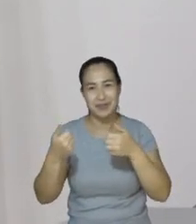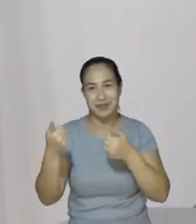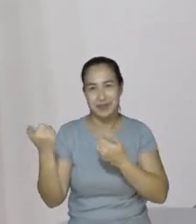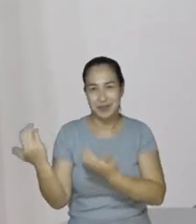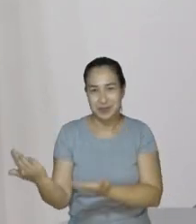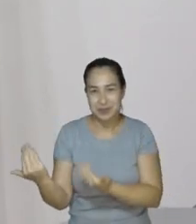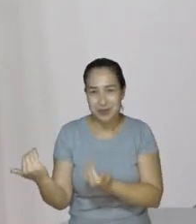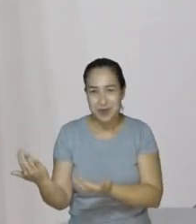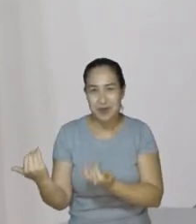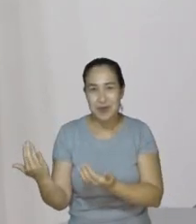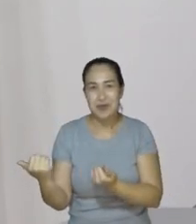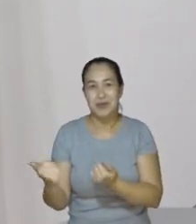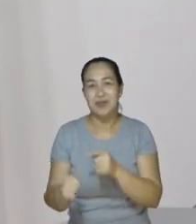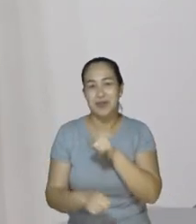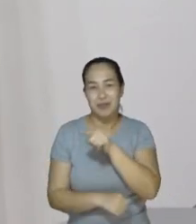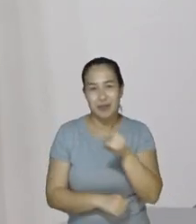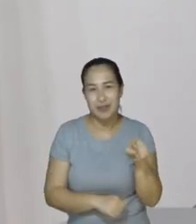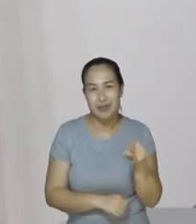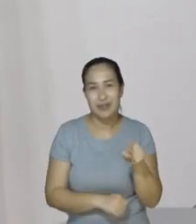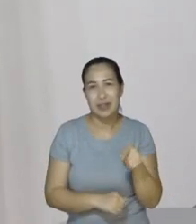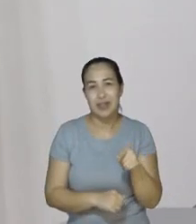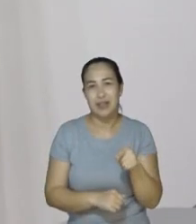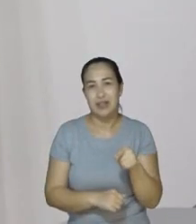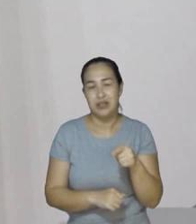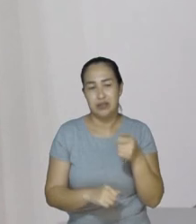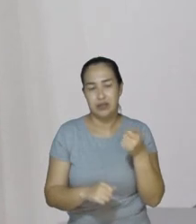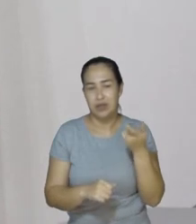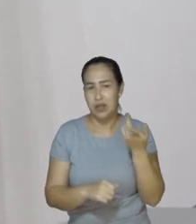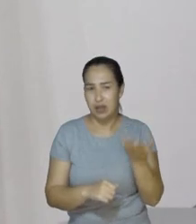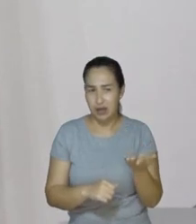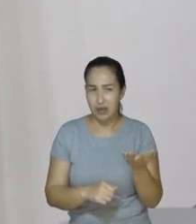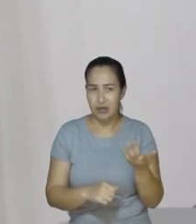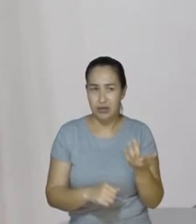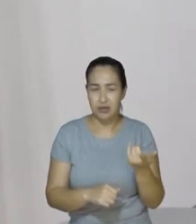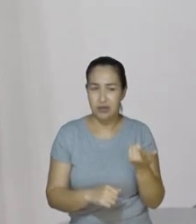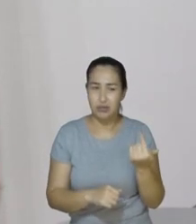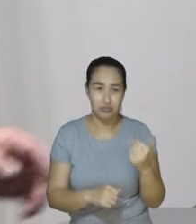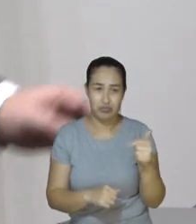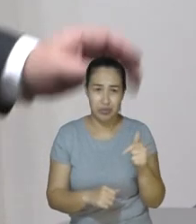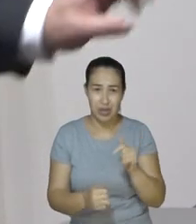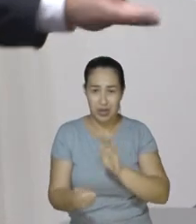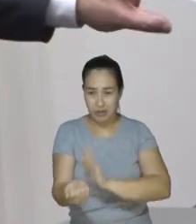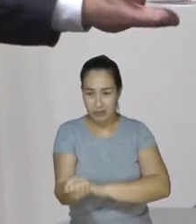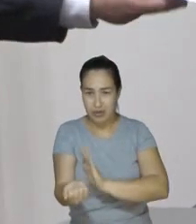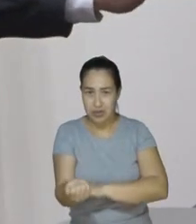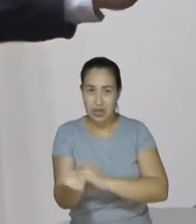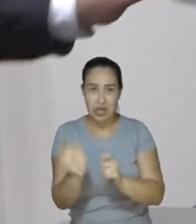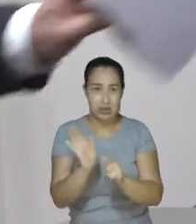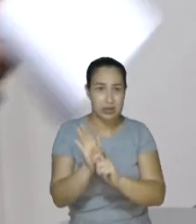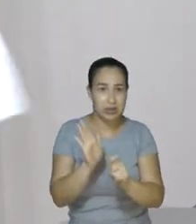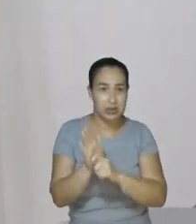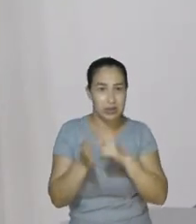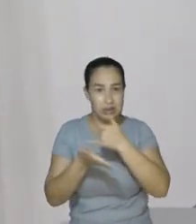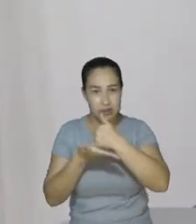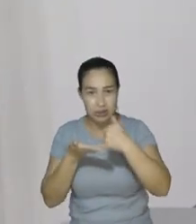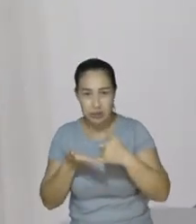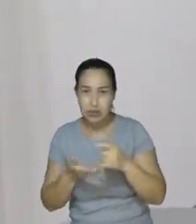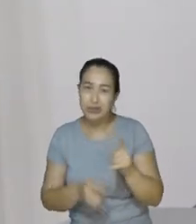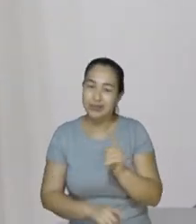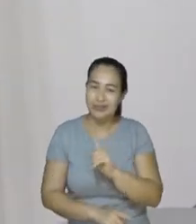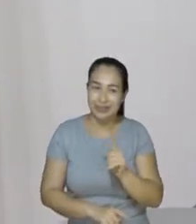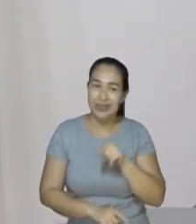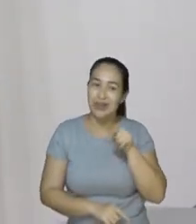Legislativa oportuniza, não jovens envolvidos, né, na dependência química, mas jovens envolvidos exatamente no seu estado